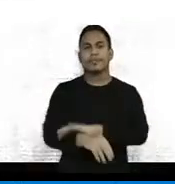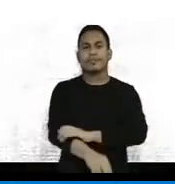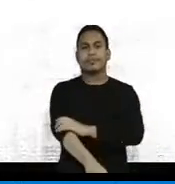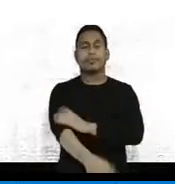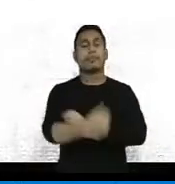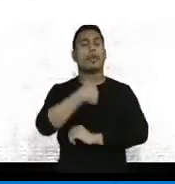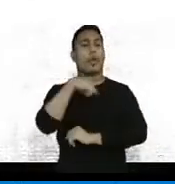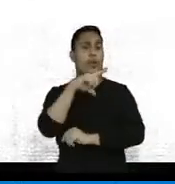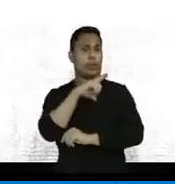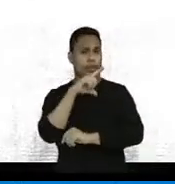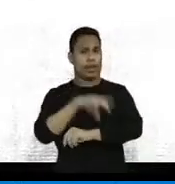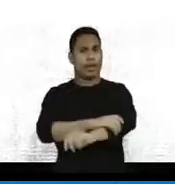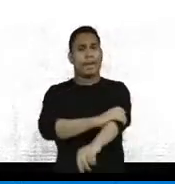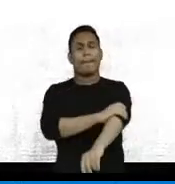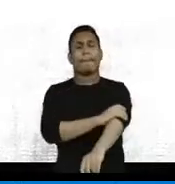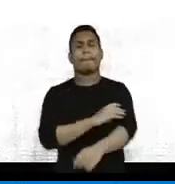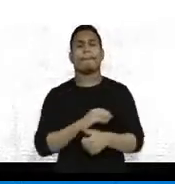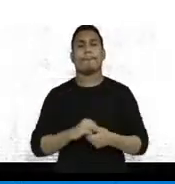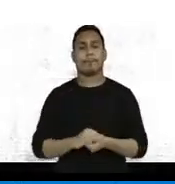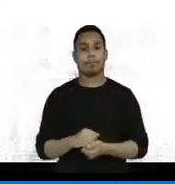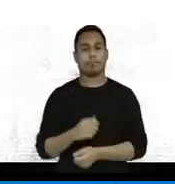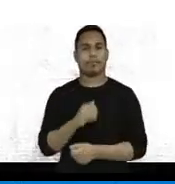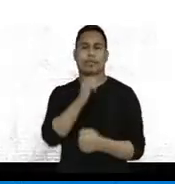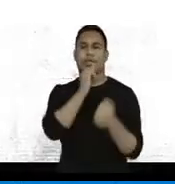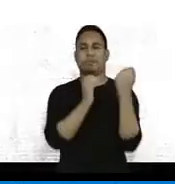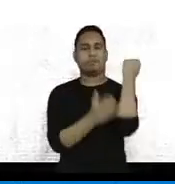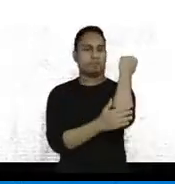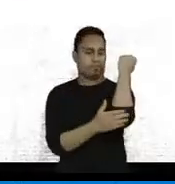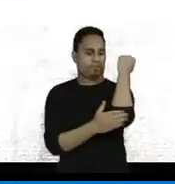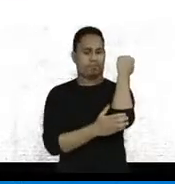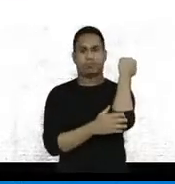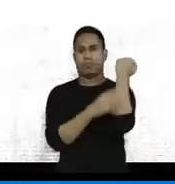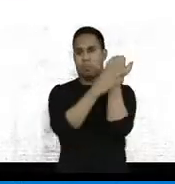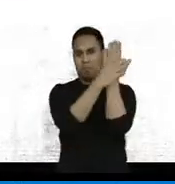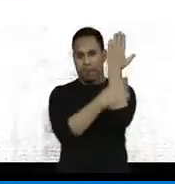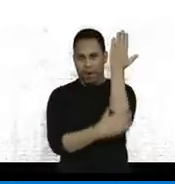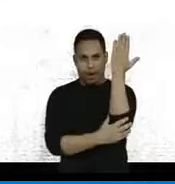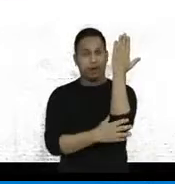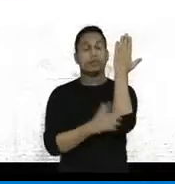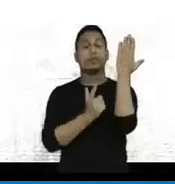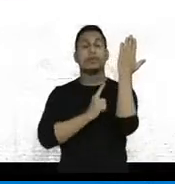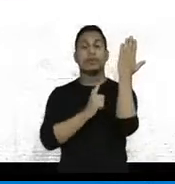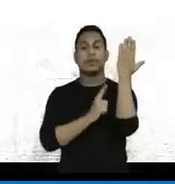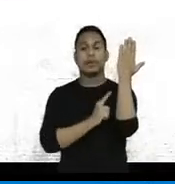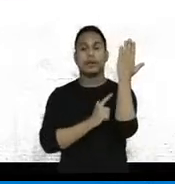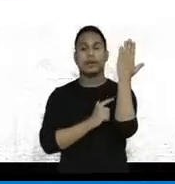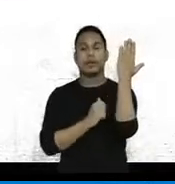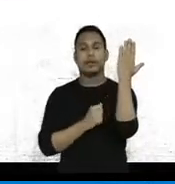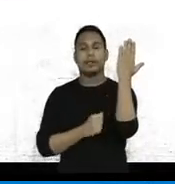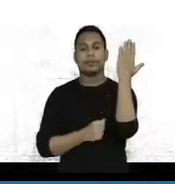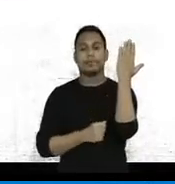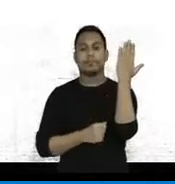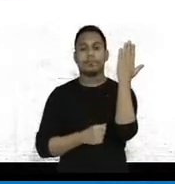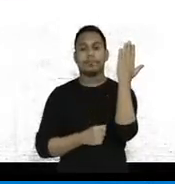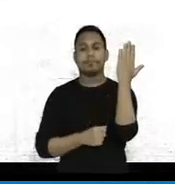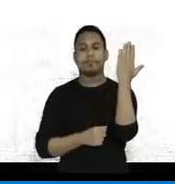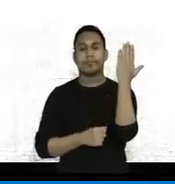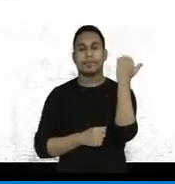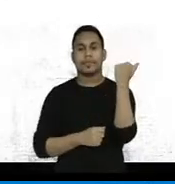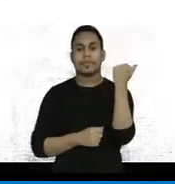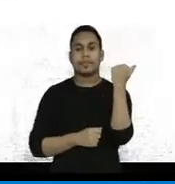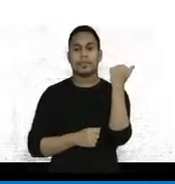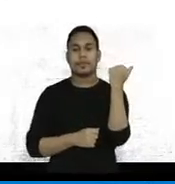cotovelo, digamos, o meu braço. Aqui nessa região, no meu corpo inteiro, mas é só para colocar